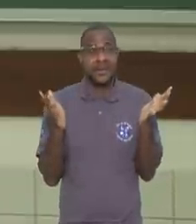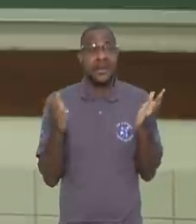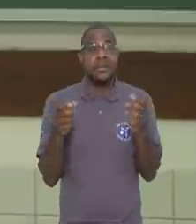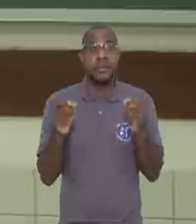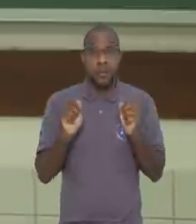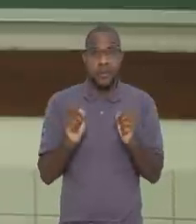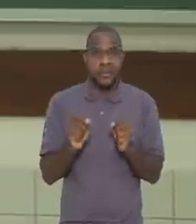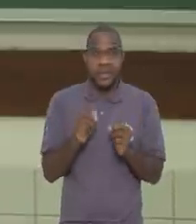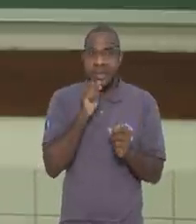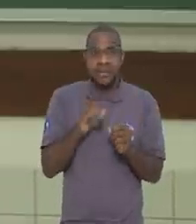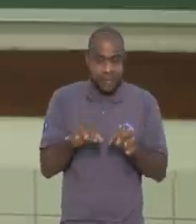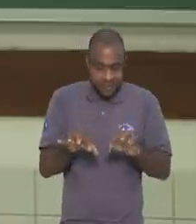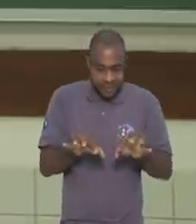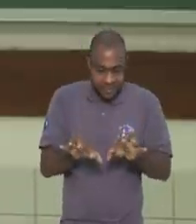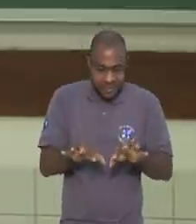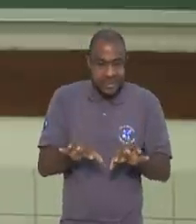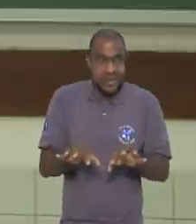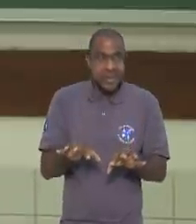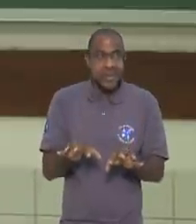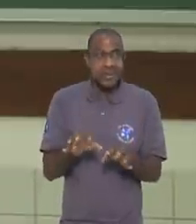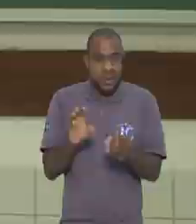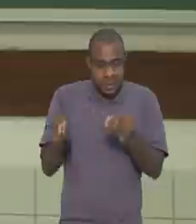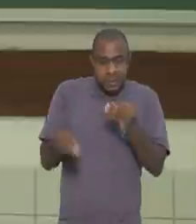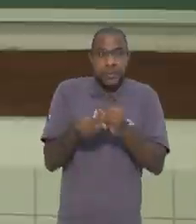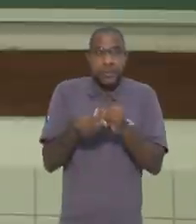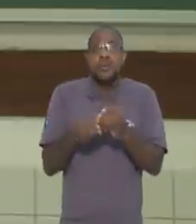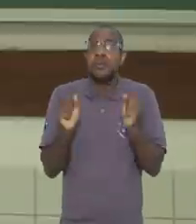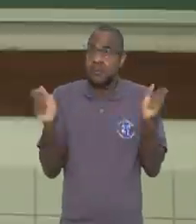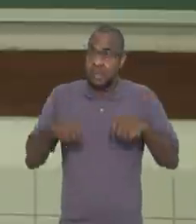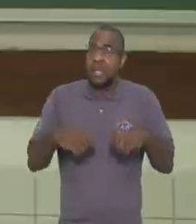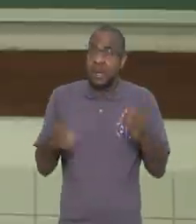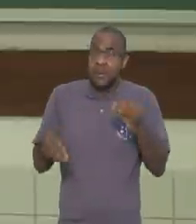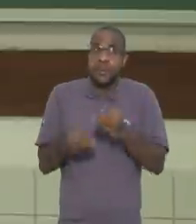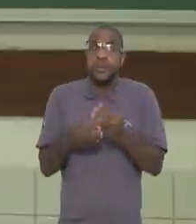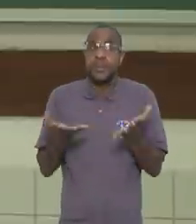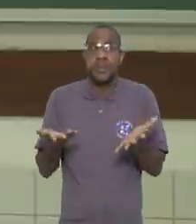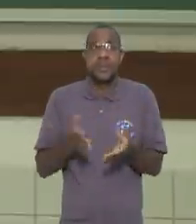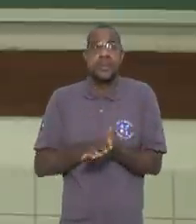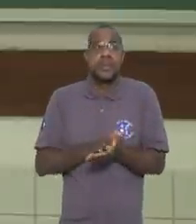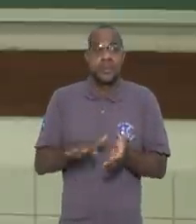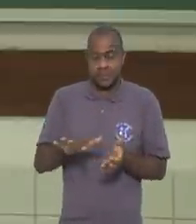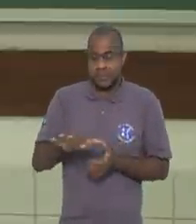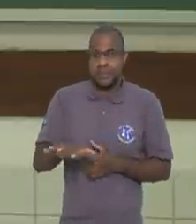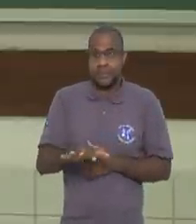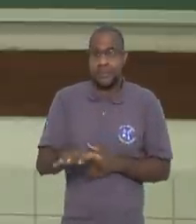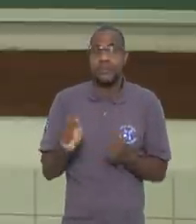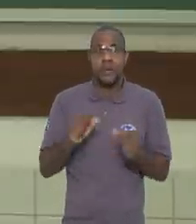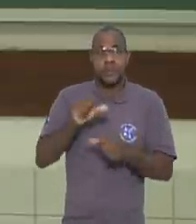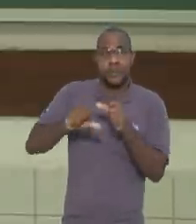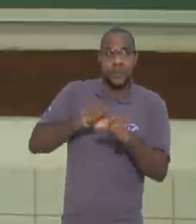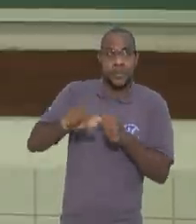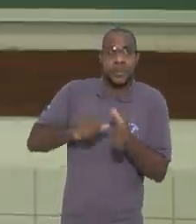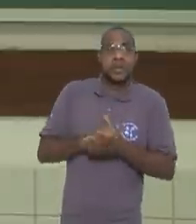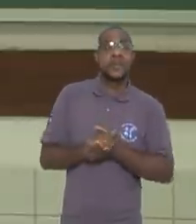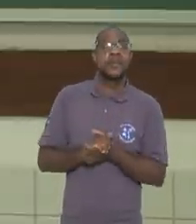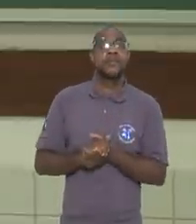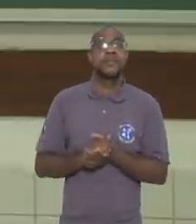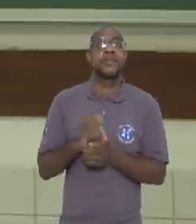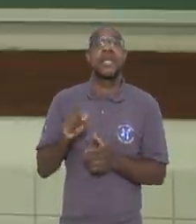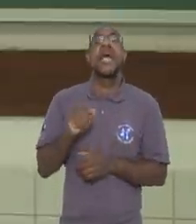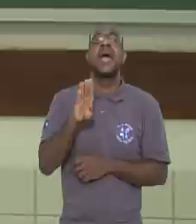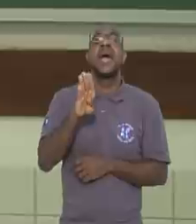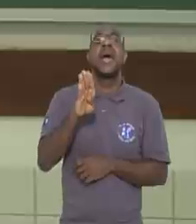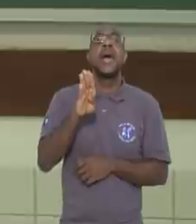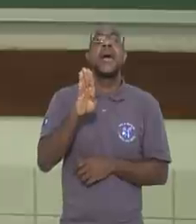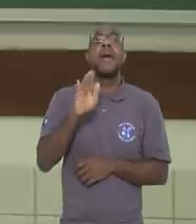gene para tirar uma doença, você pode editar para isso também. E a gente vai falar disso na próxima aula, que é uma aula sobre bioética, né? De